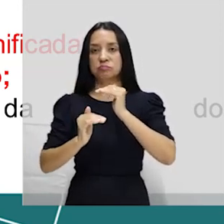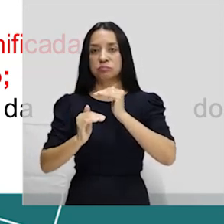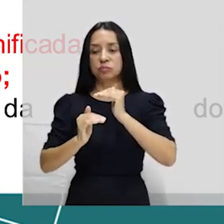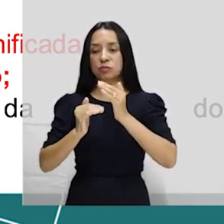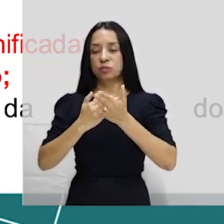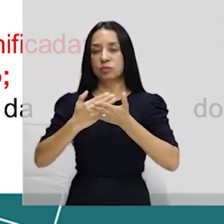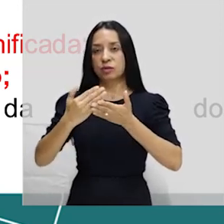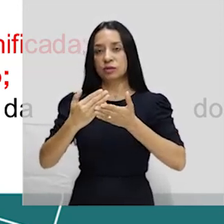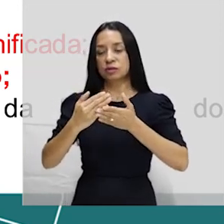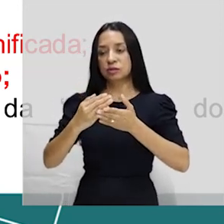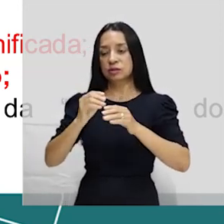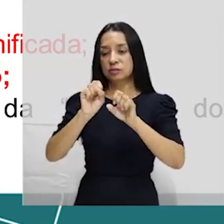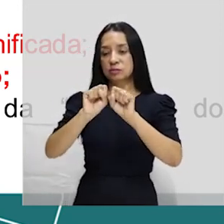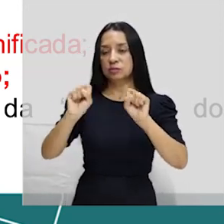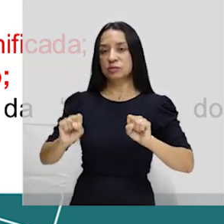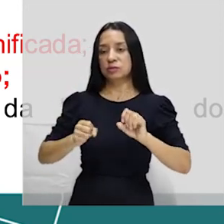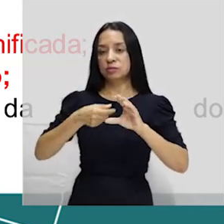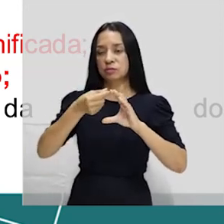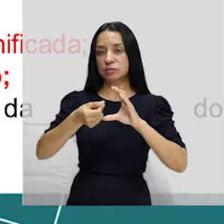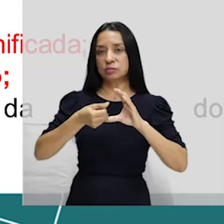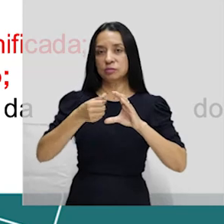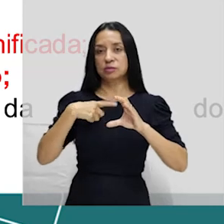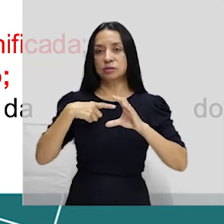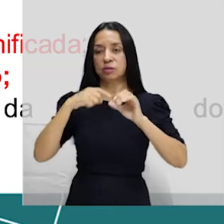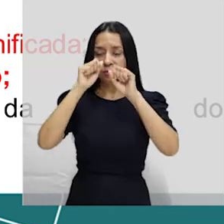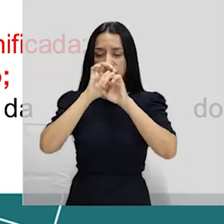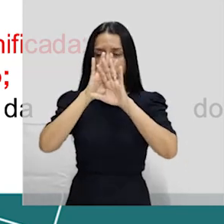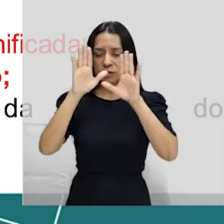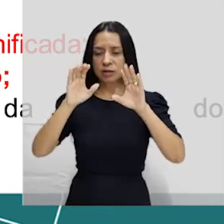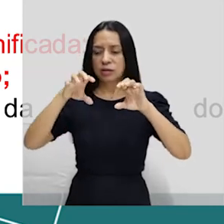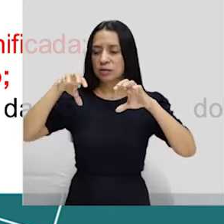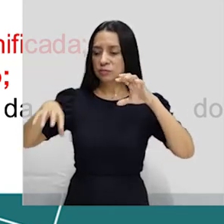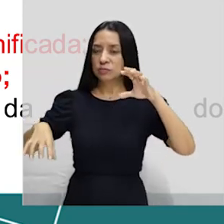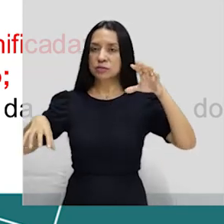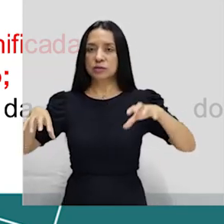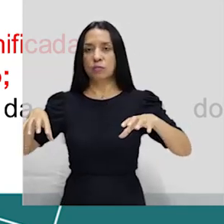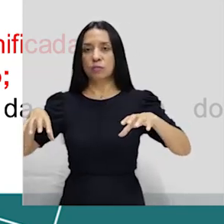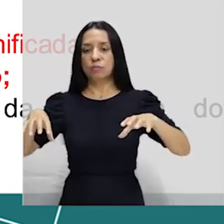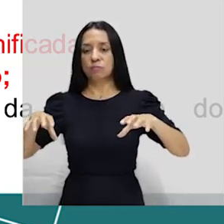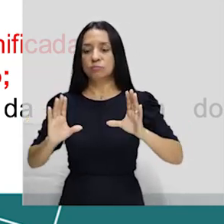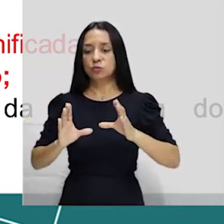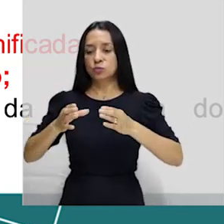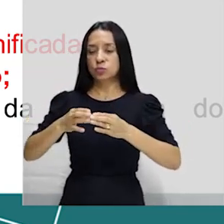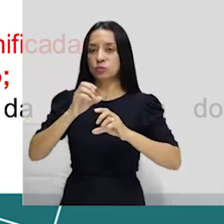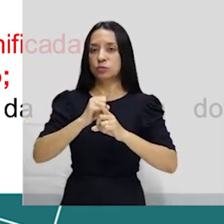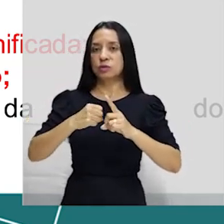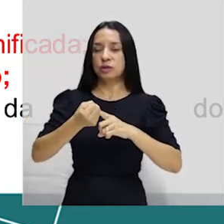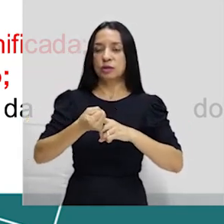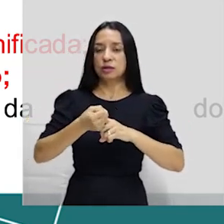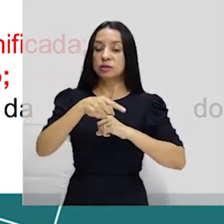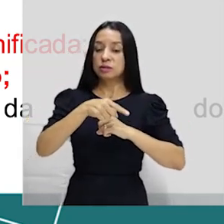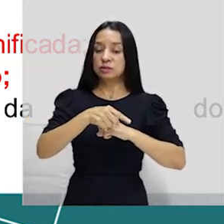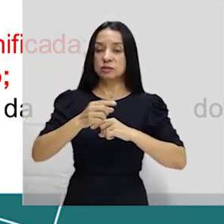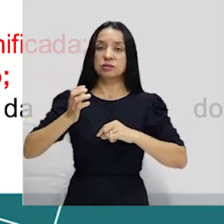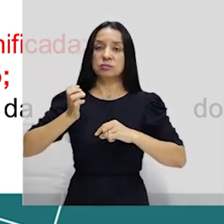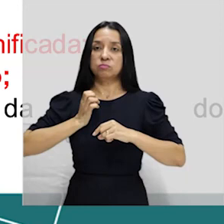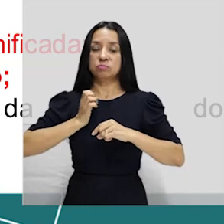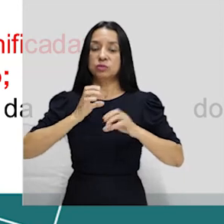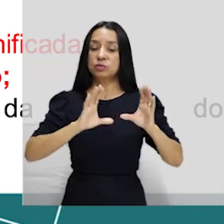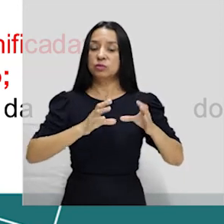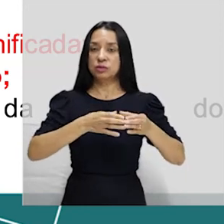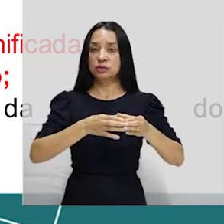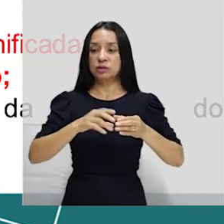a existência de classes é um resultado de determinadas fases históricas do desenvolvimento da produção. 2. A